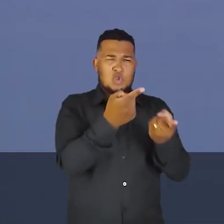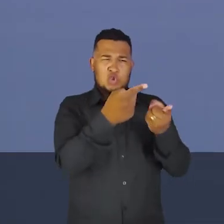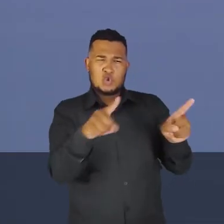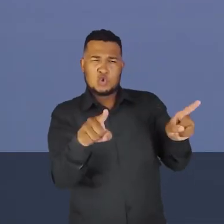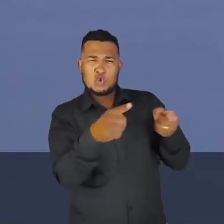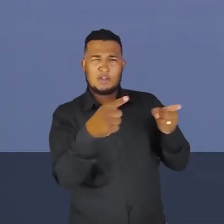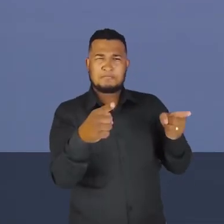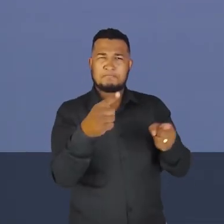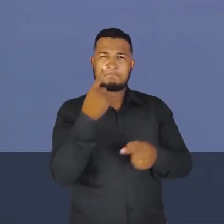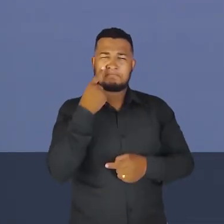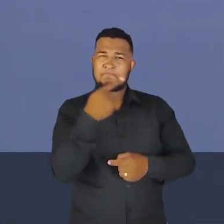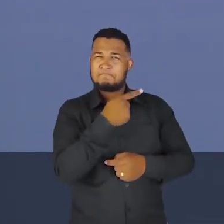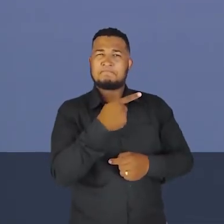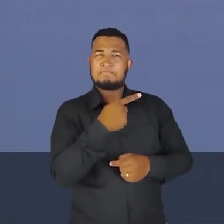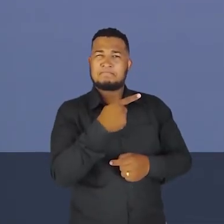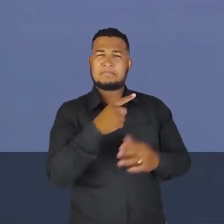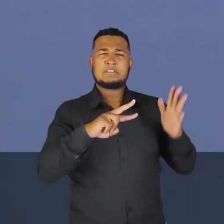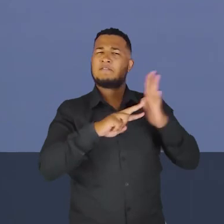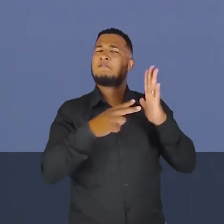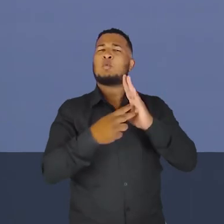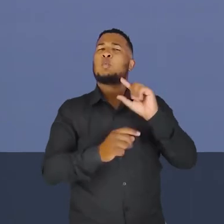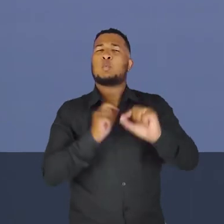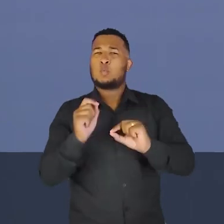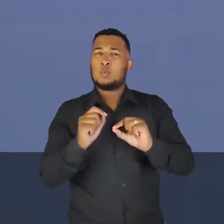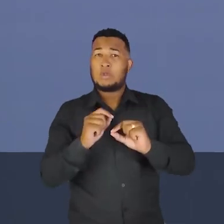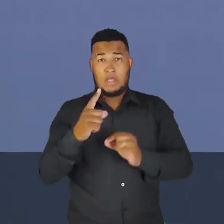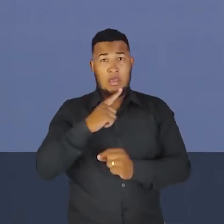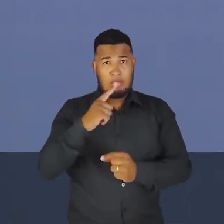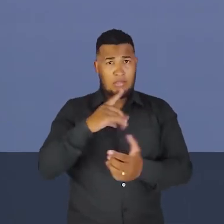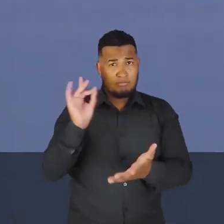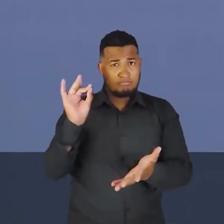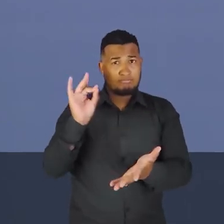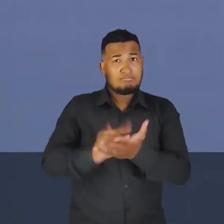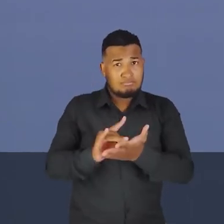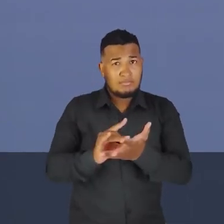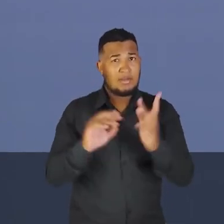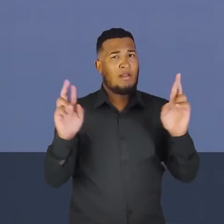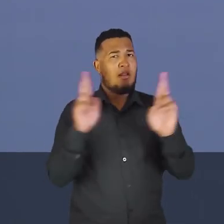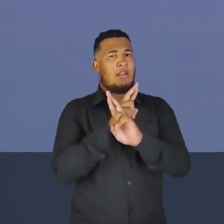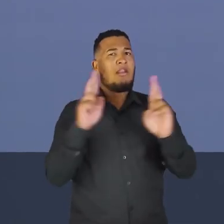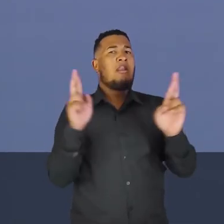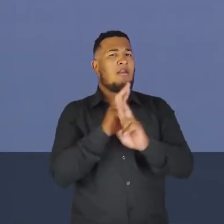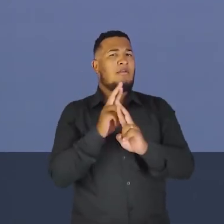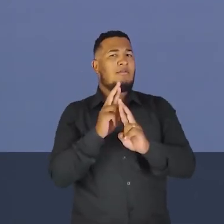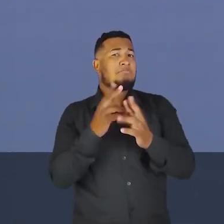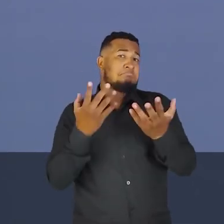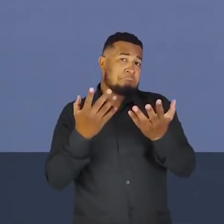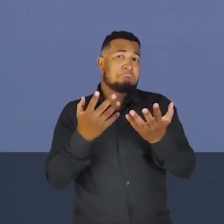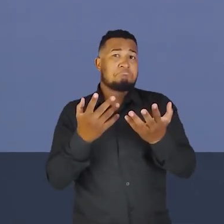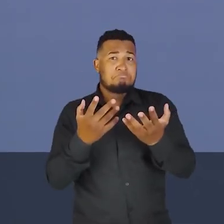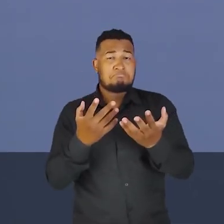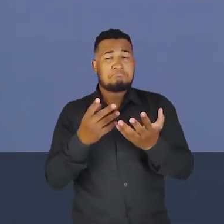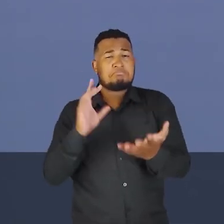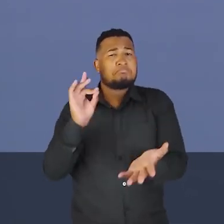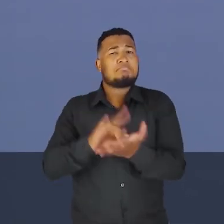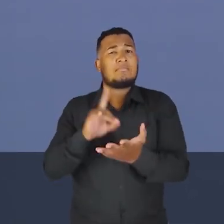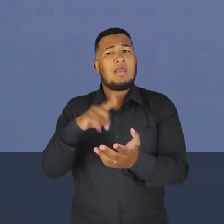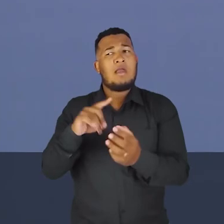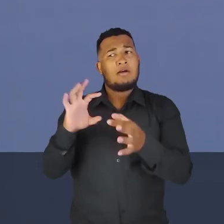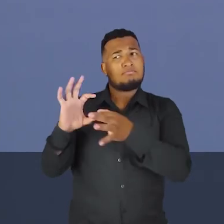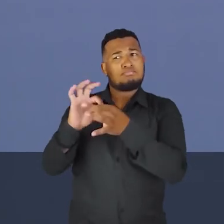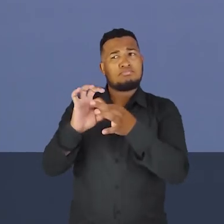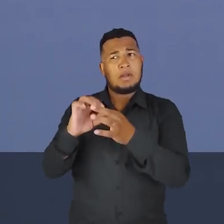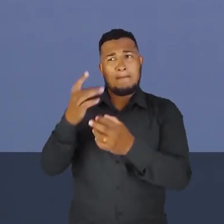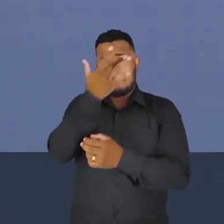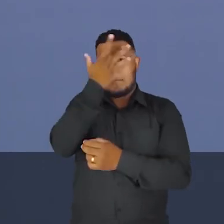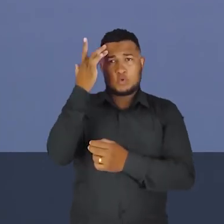que vocês conseguem entender dessa imagem? Será que existe mesmo, né, essa relação? Será que está realmente relacionada essa relação do homem